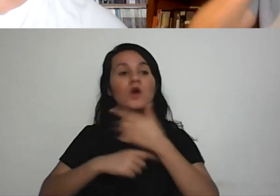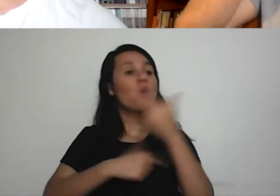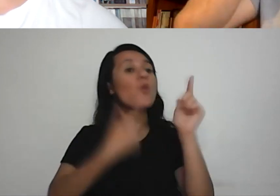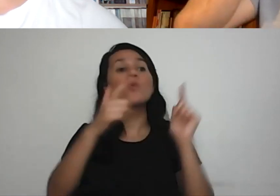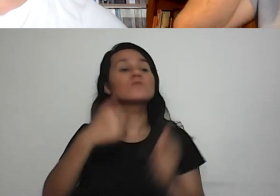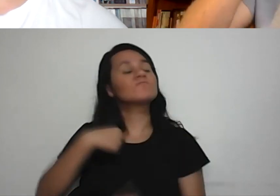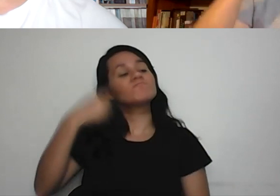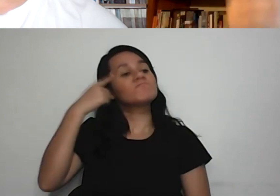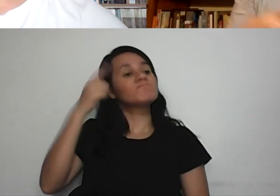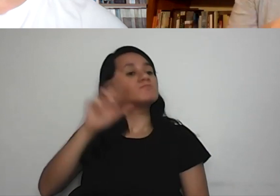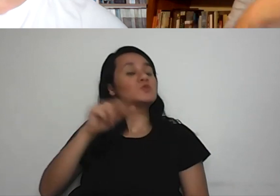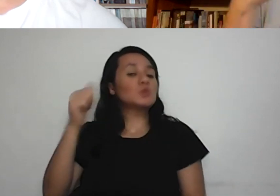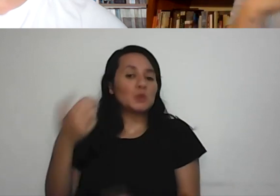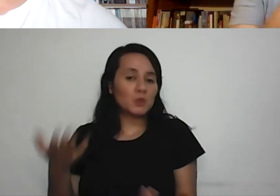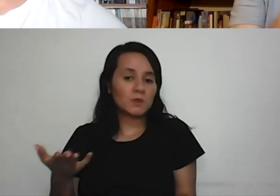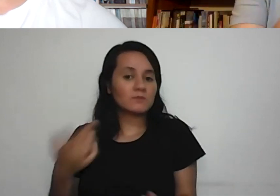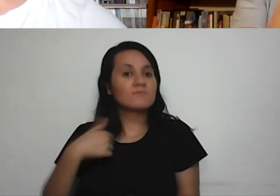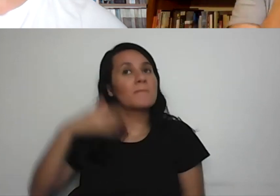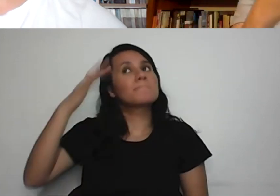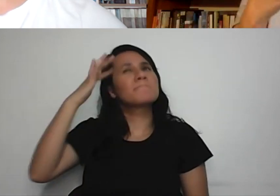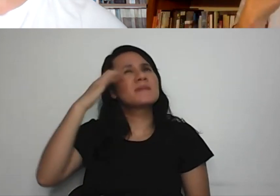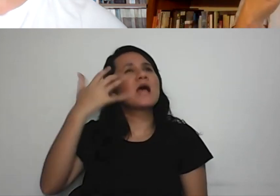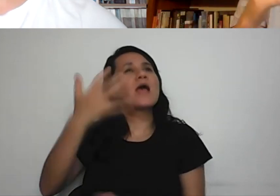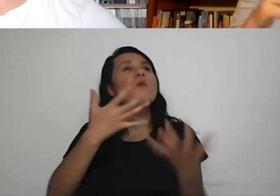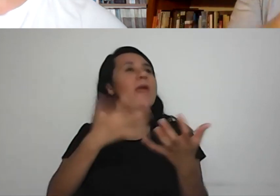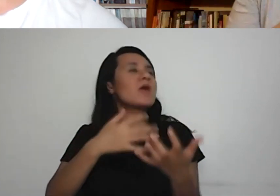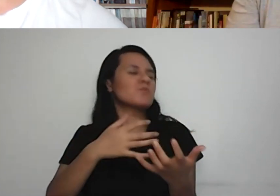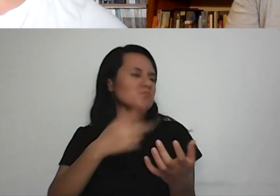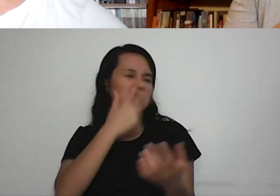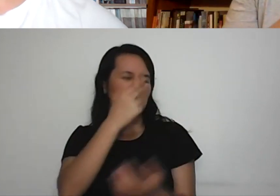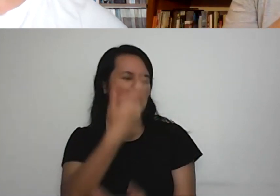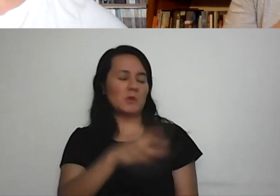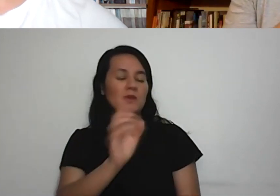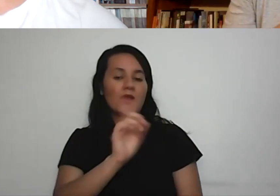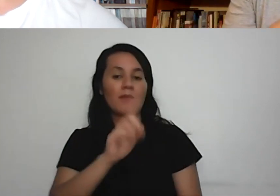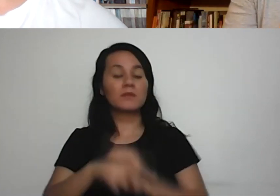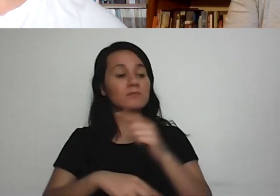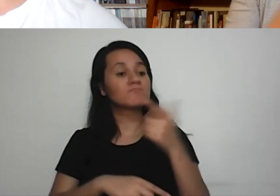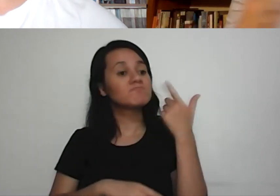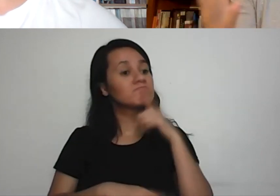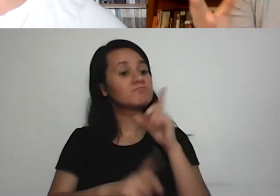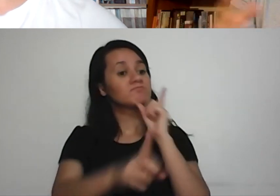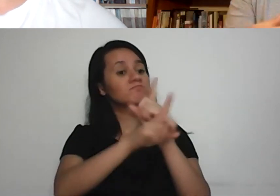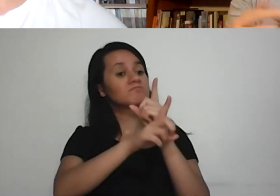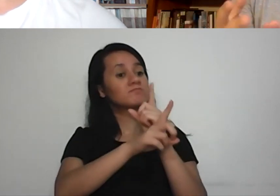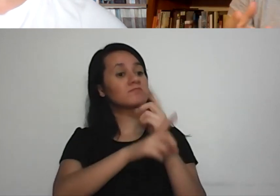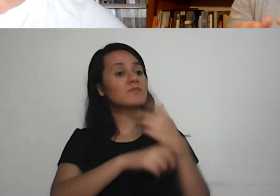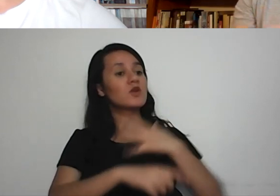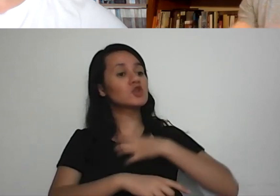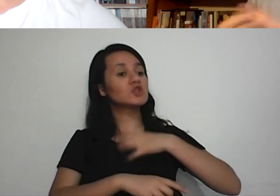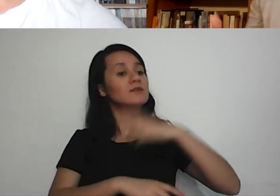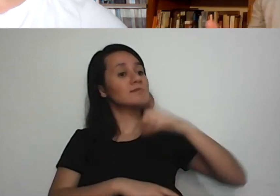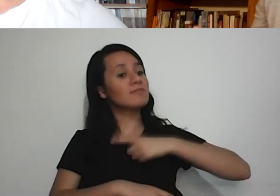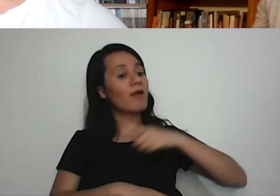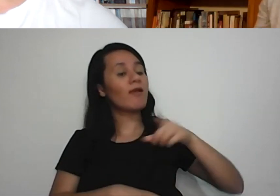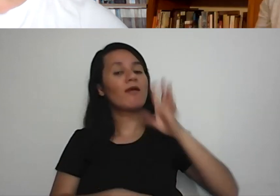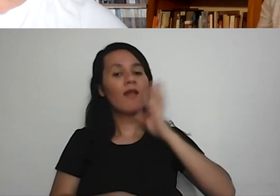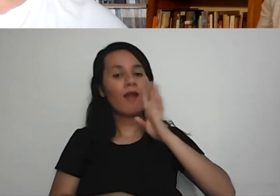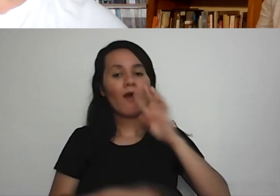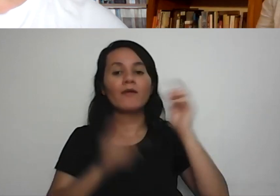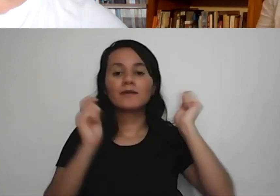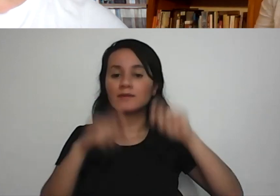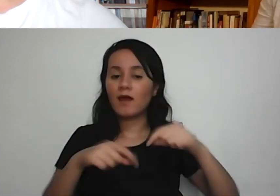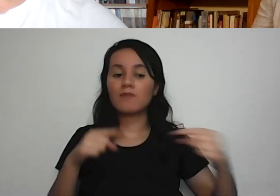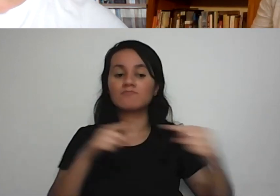inesperados, que não é o lugar que você imagina que você queria, por exemplo, né? Mas que é um lugar que você descobriu no percurso que ele existe, que ele pode também